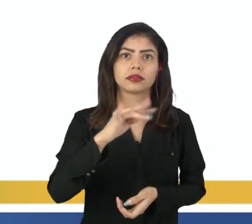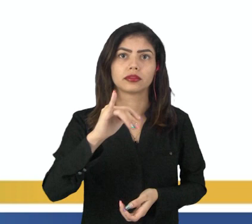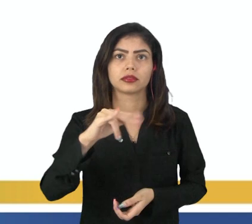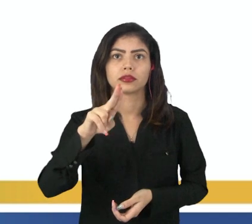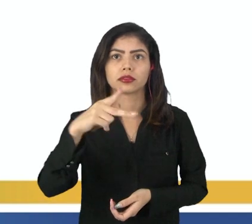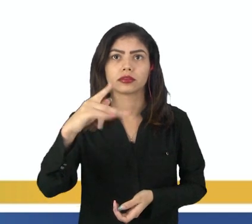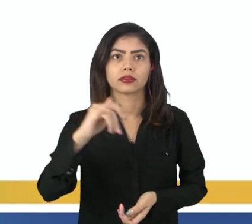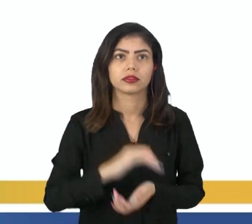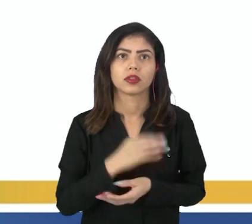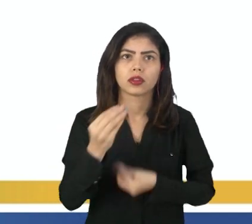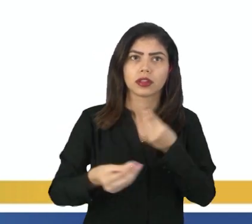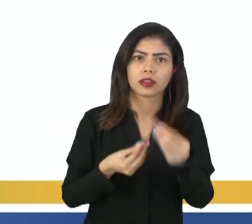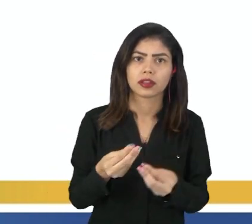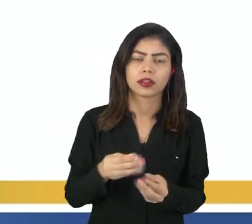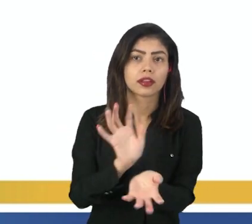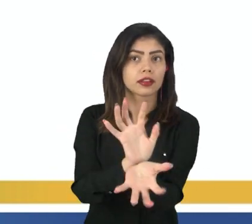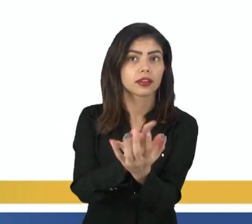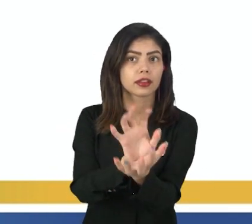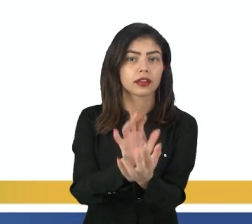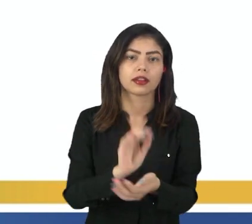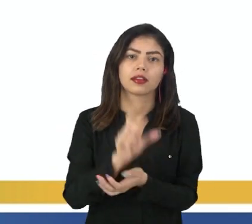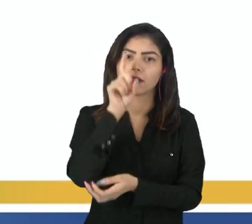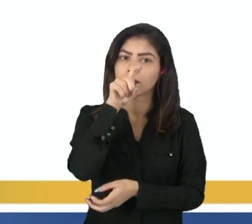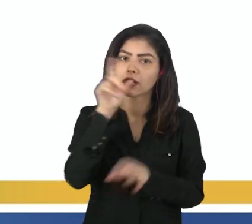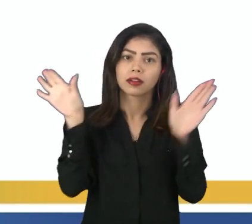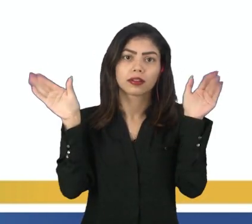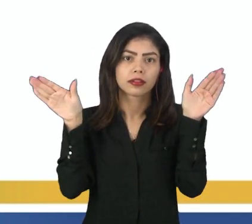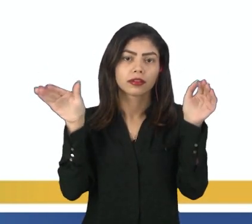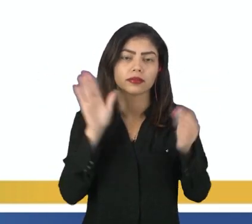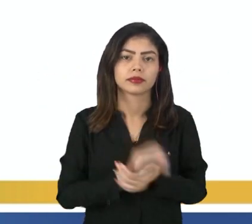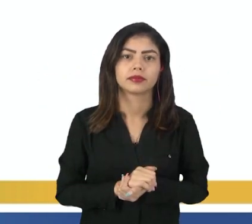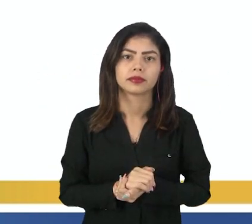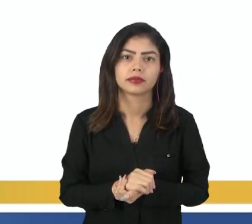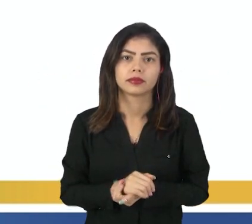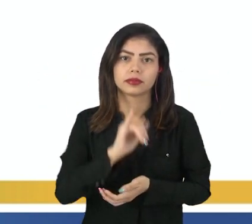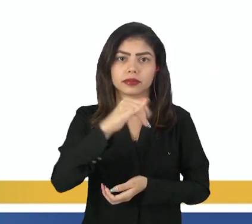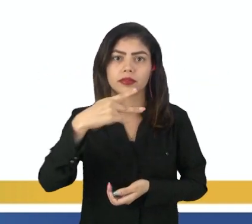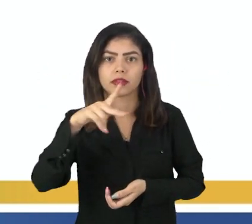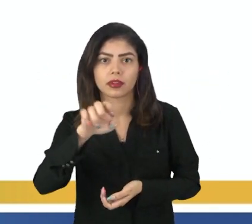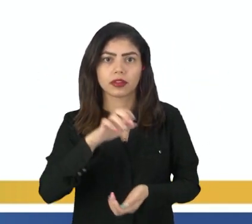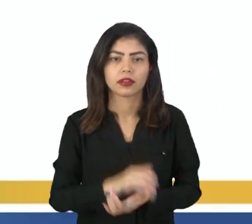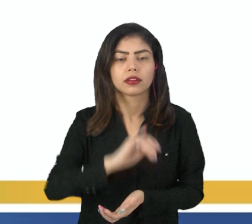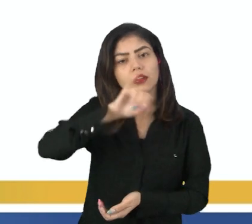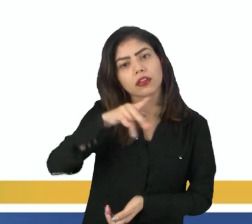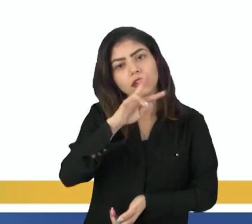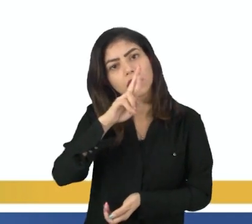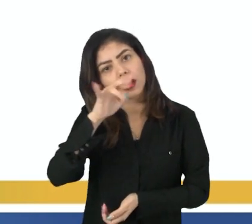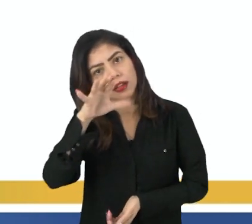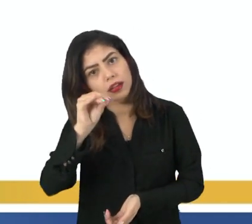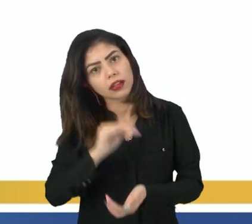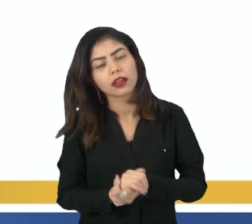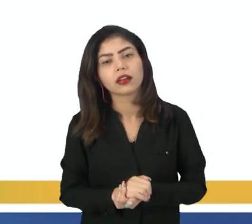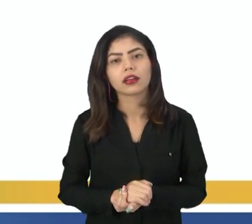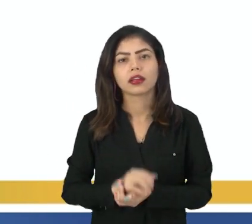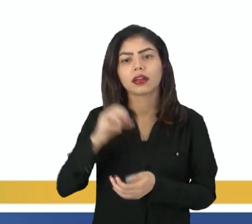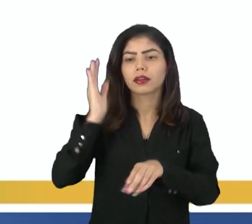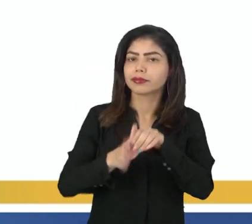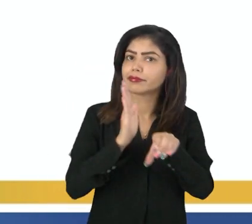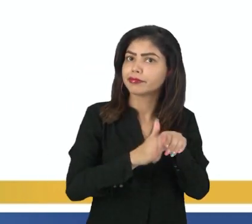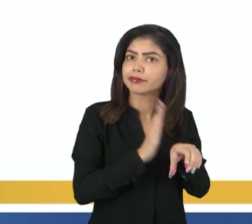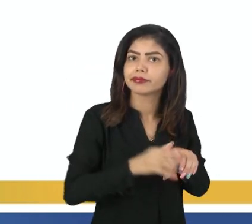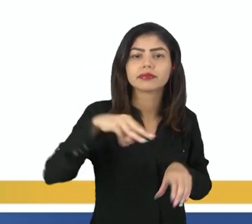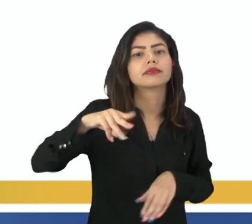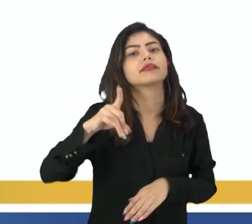tupi indígena, como jacaré, arara, tatu, ipê, jacarandá, pamonha,